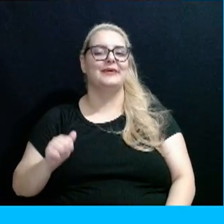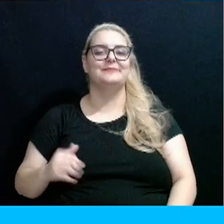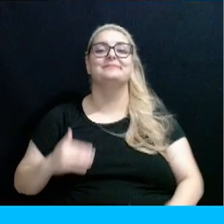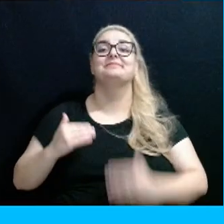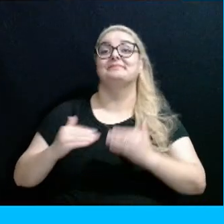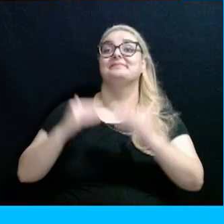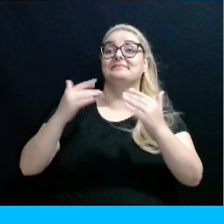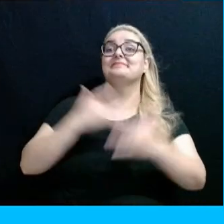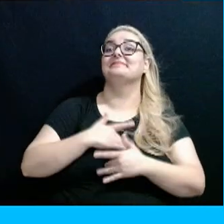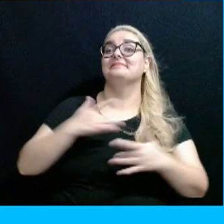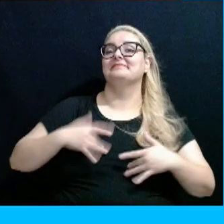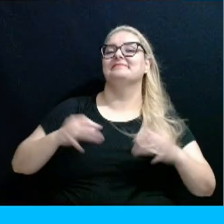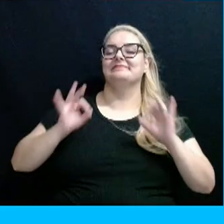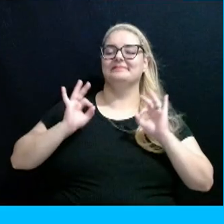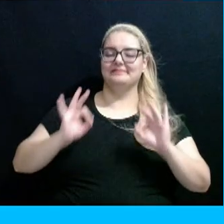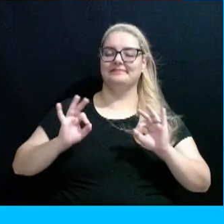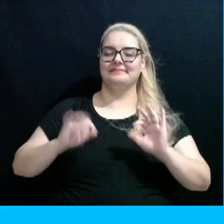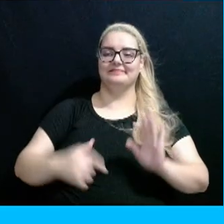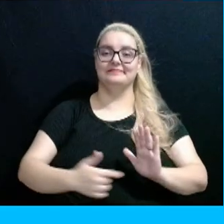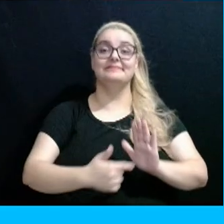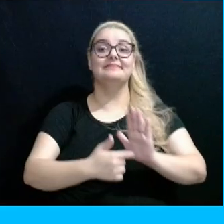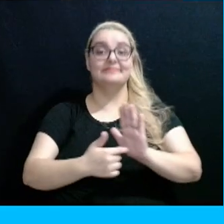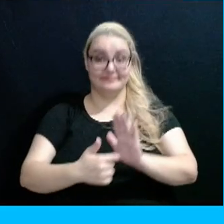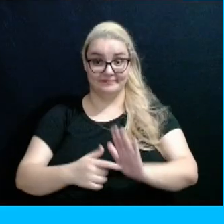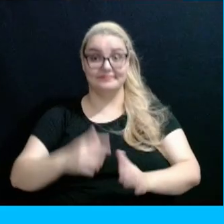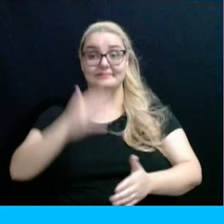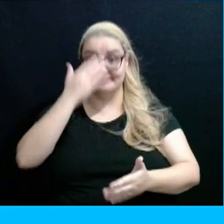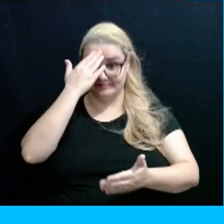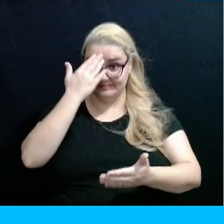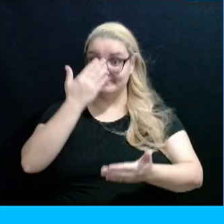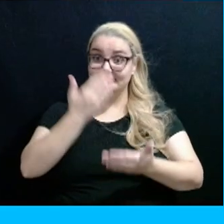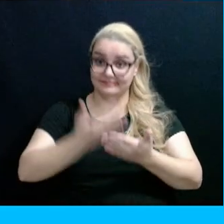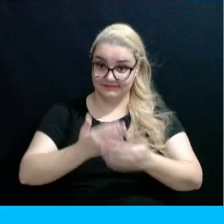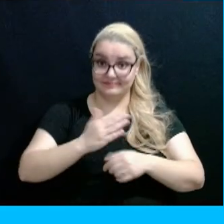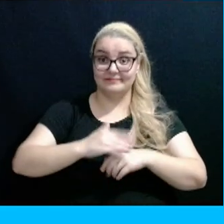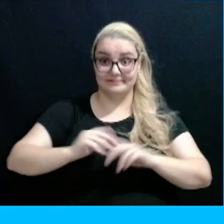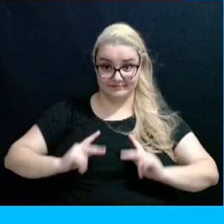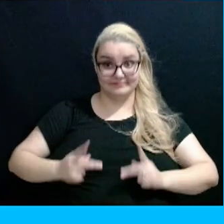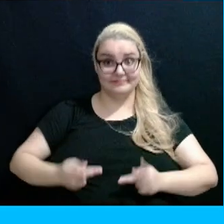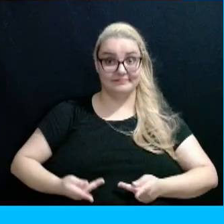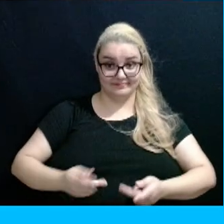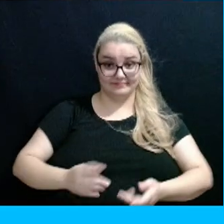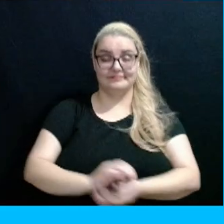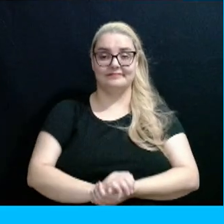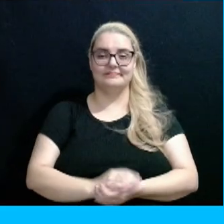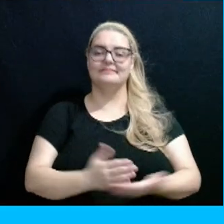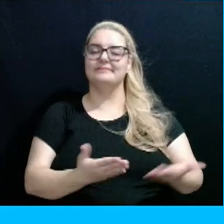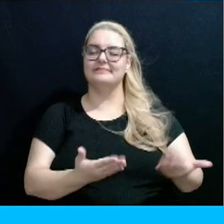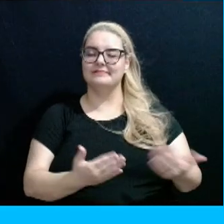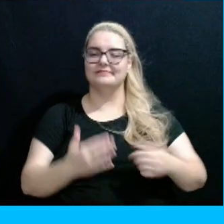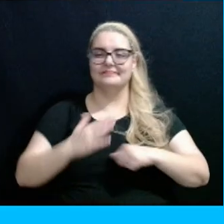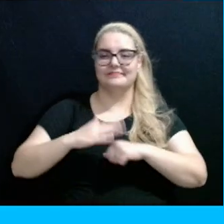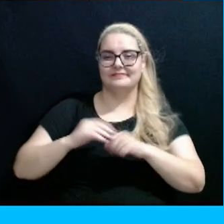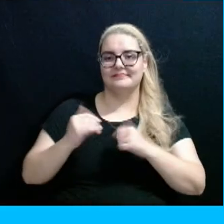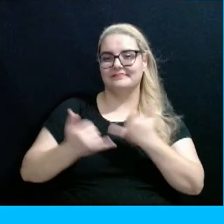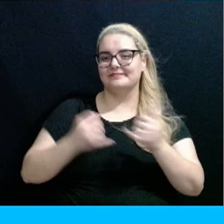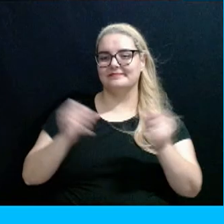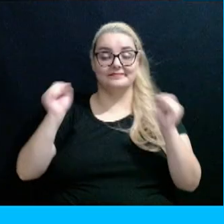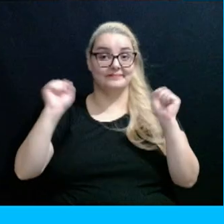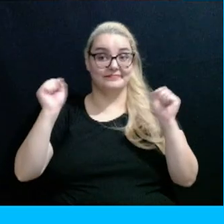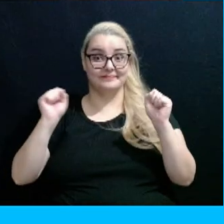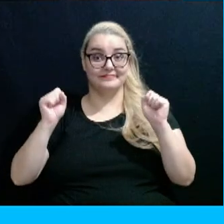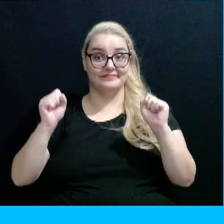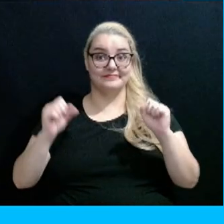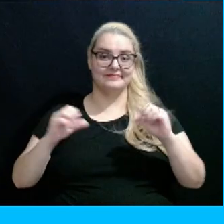recuperada e mostra que ainda acredita no carinho humano. É jovem, dócil, brincalhona e cheia